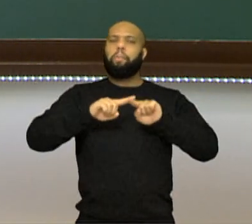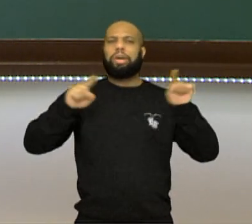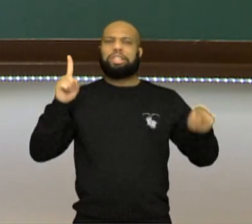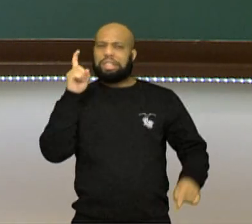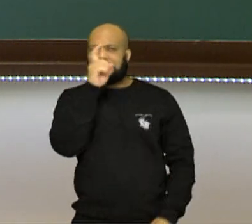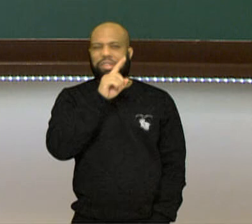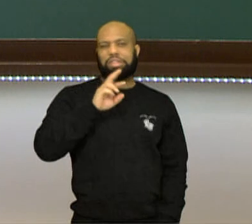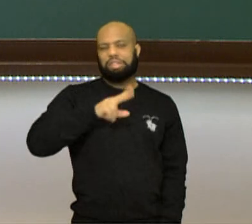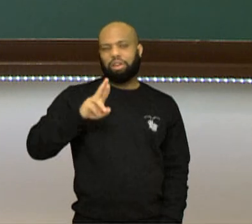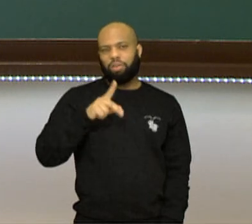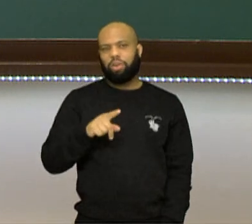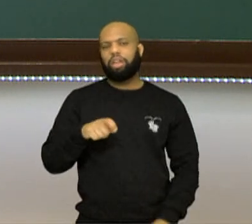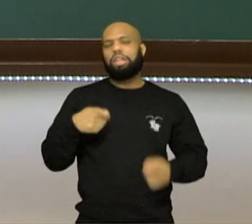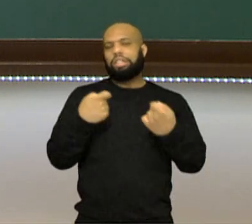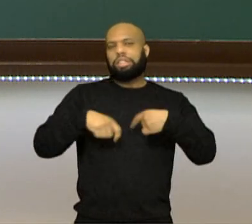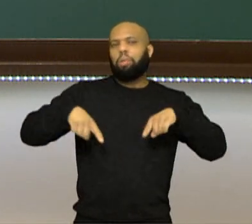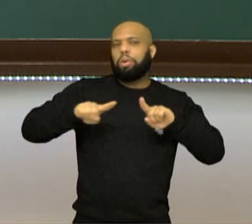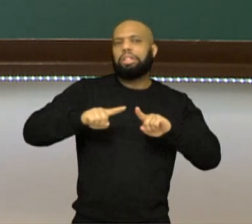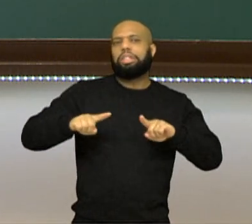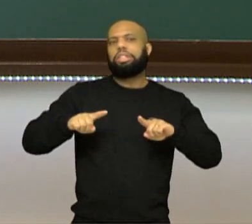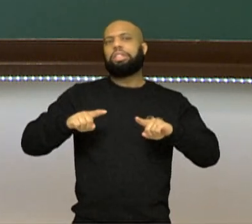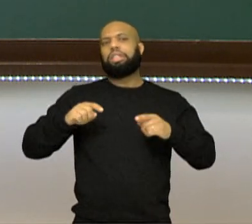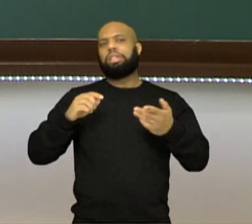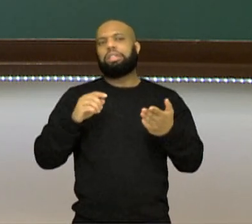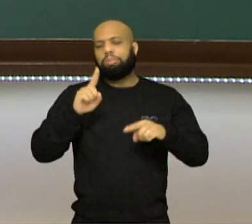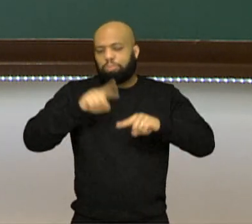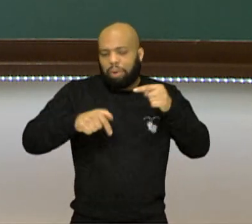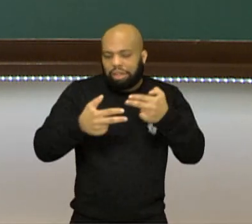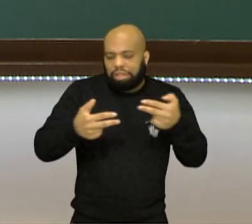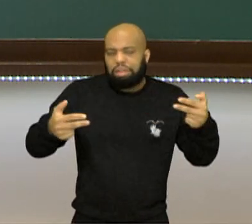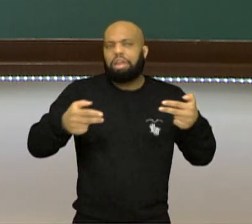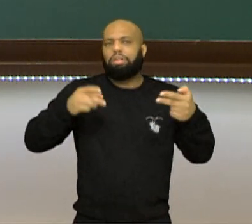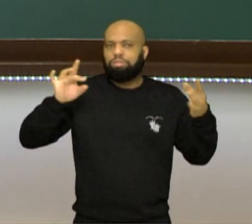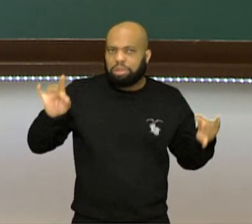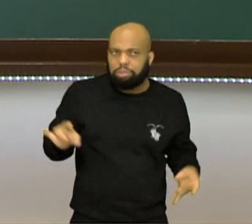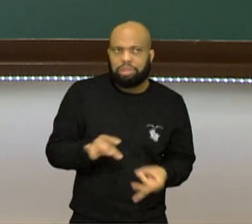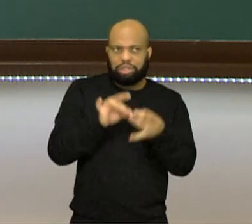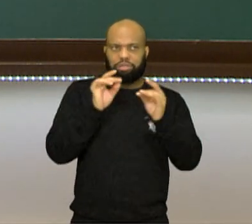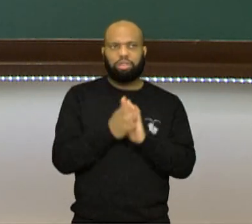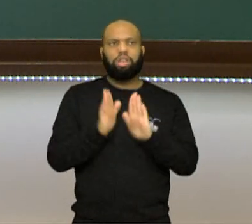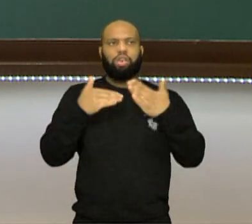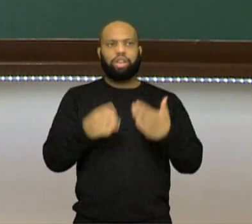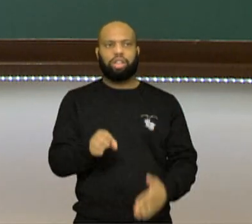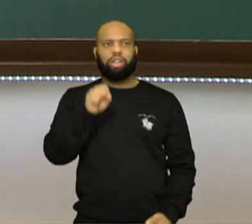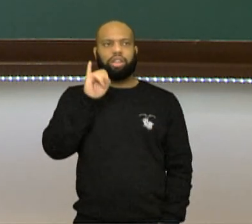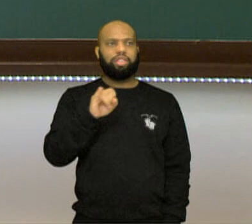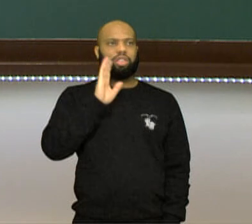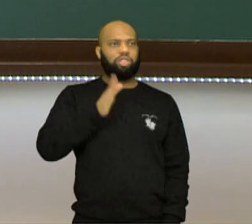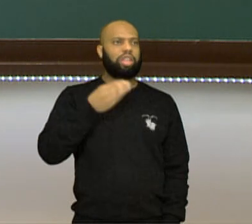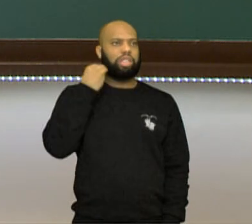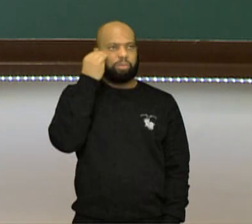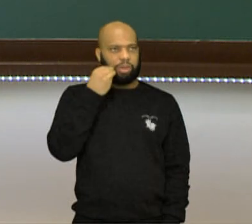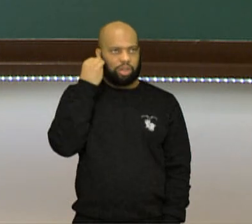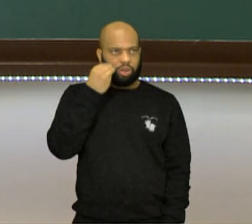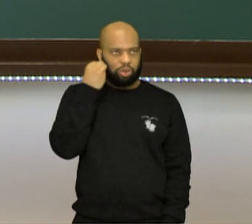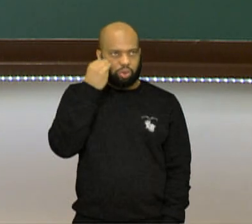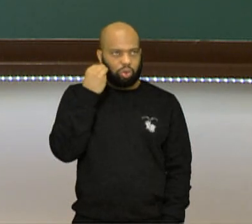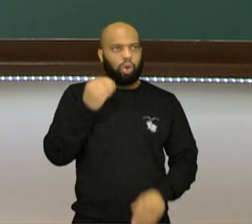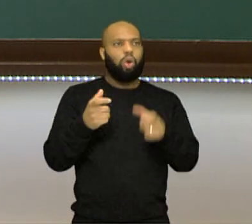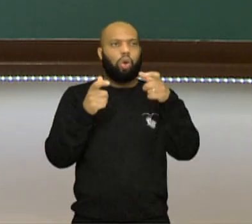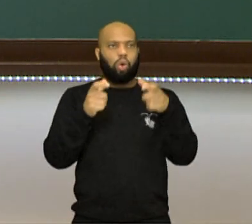Não exige grandes equipamentos nem muita técnica para subir. Então, quem já experimentou subir o